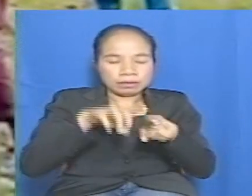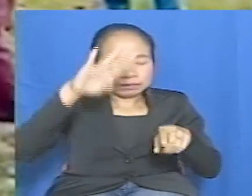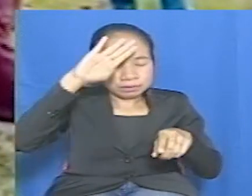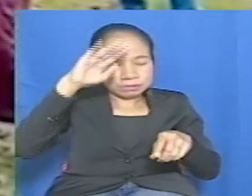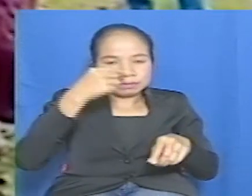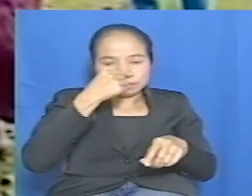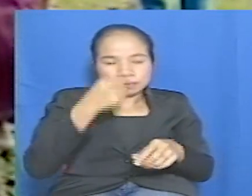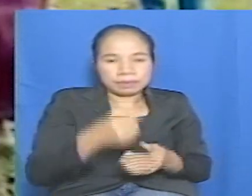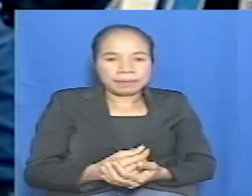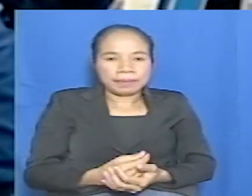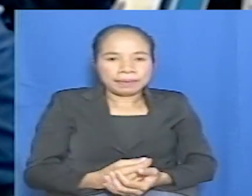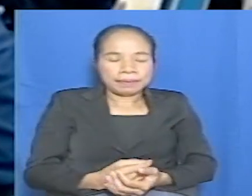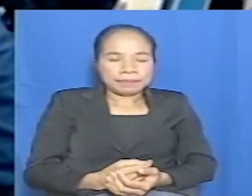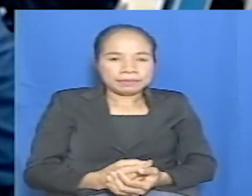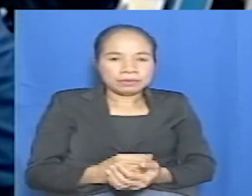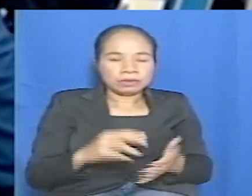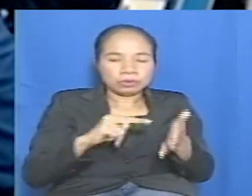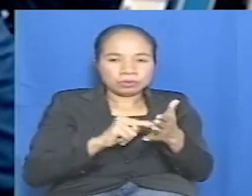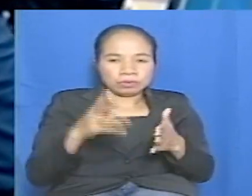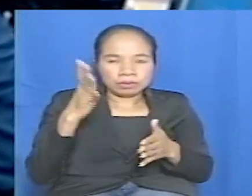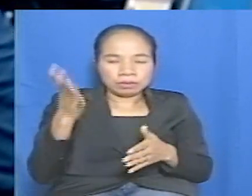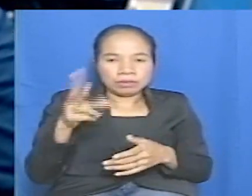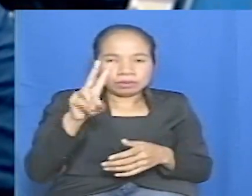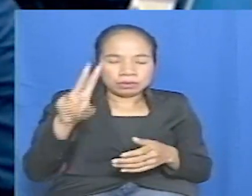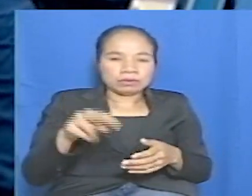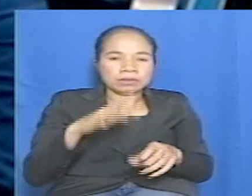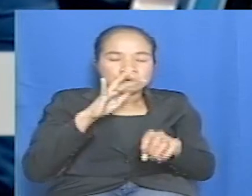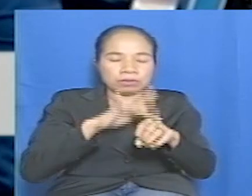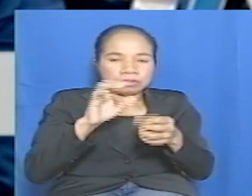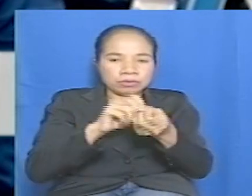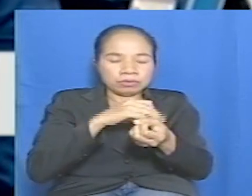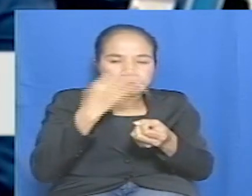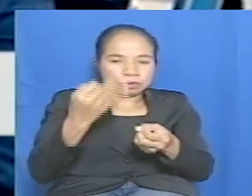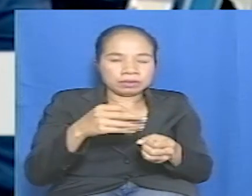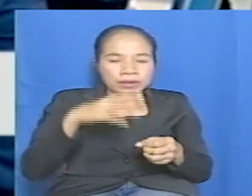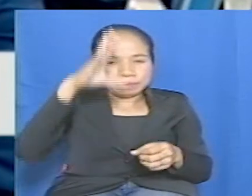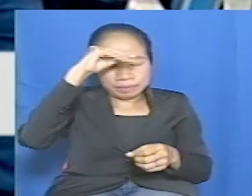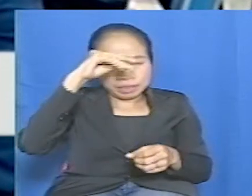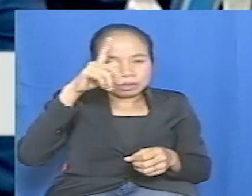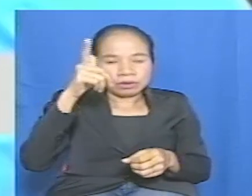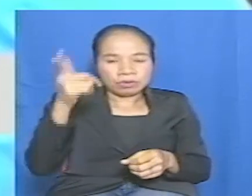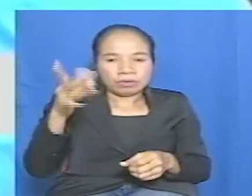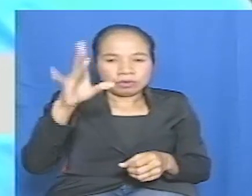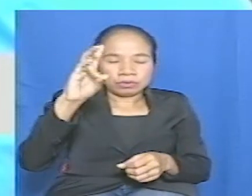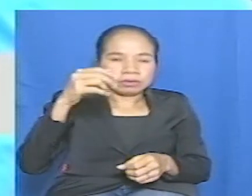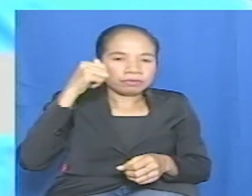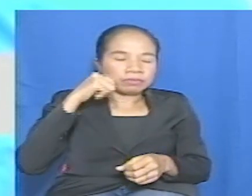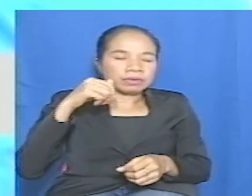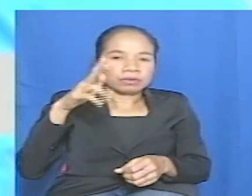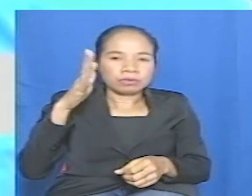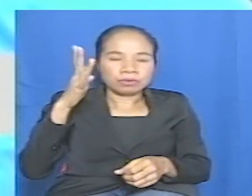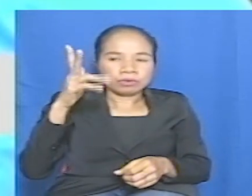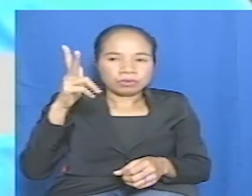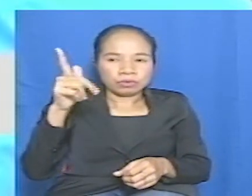O número Lima Nulo Racing Rua é bem infectado com Covid-19. Mane na Rua Nulo Racing Rito, no feto Rua Nulo Racing